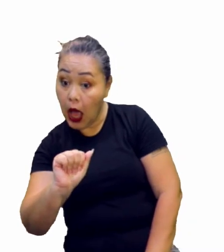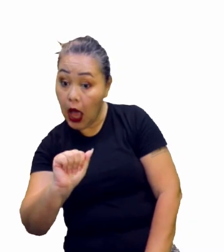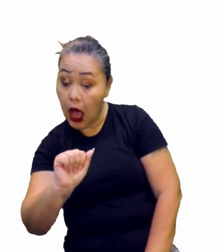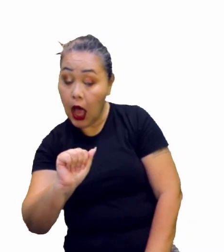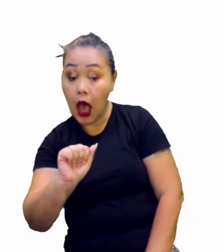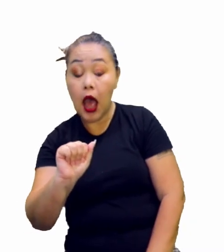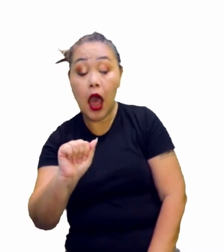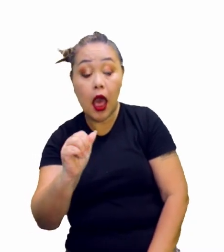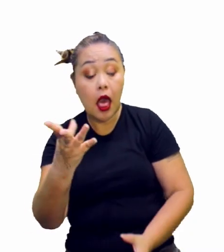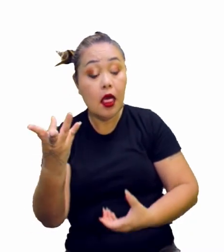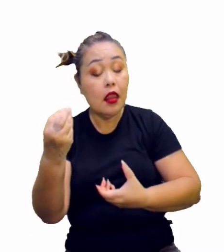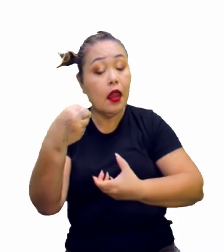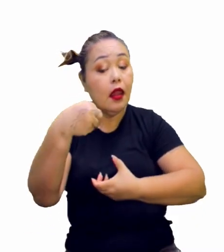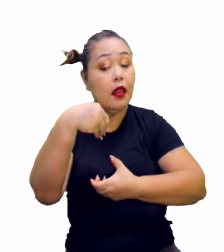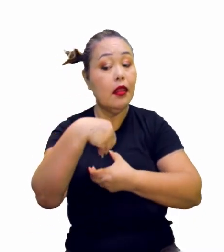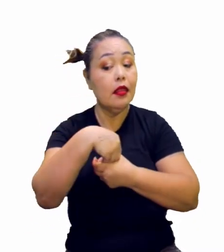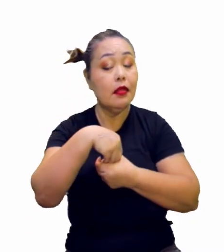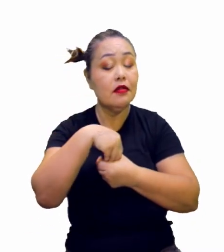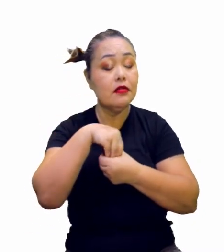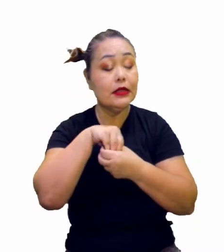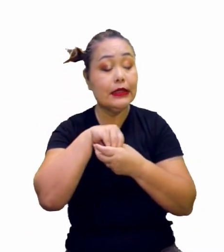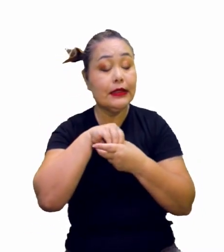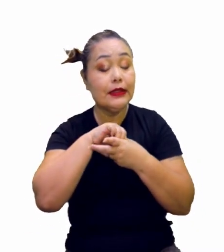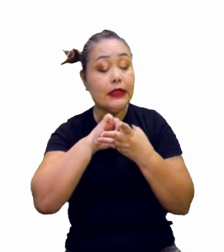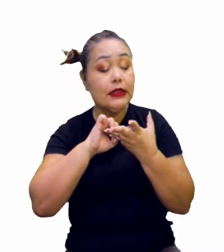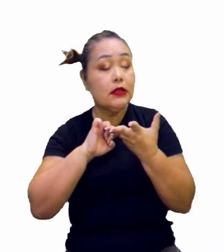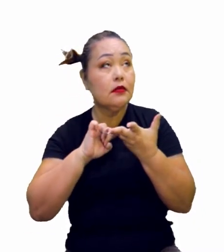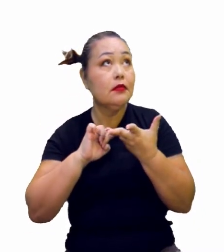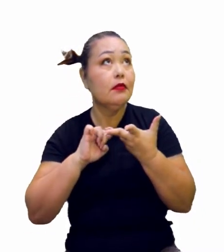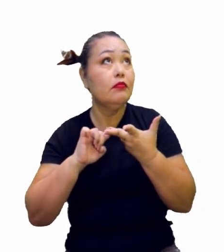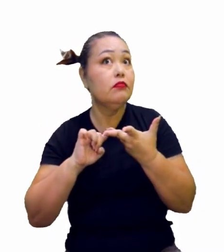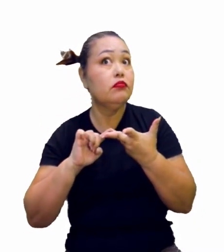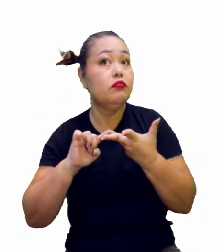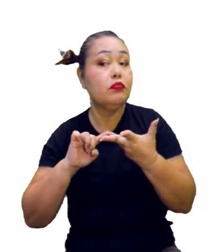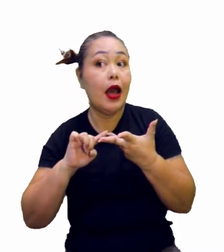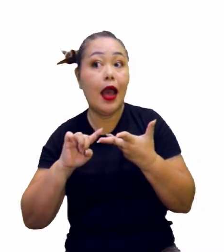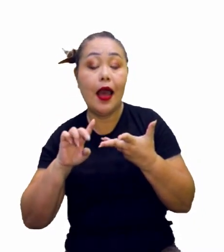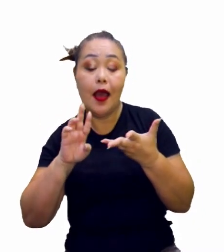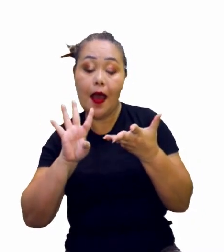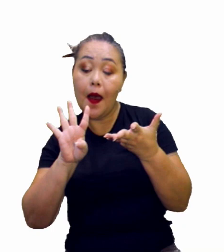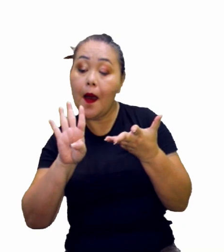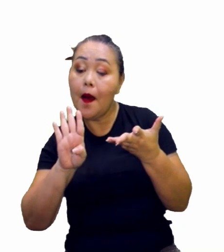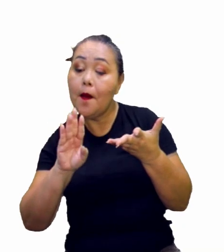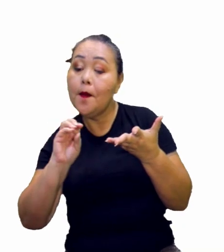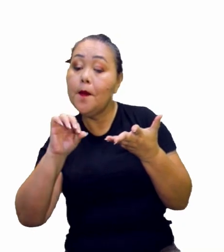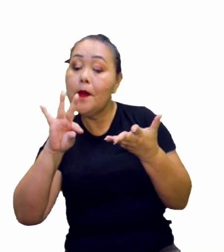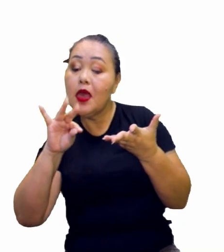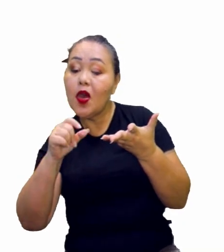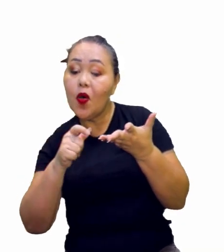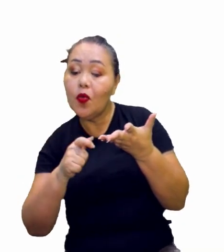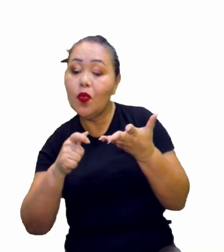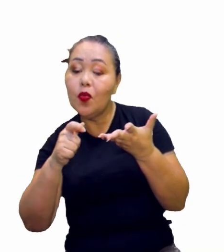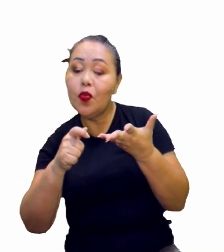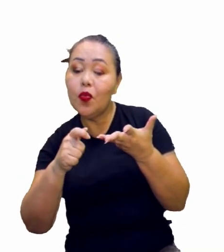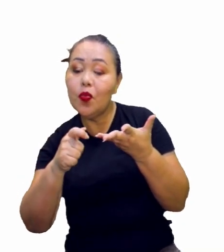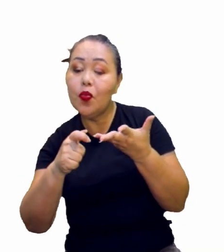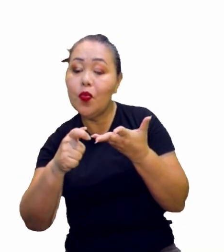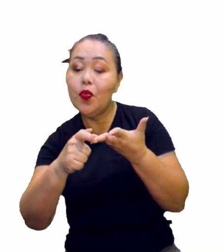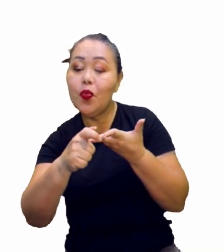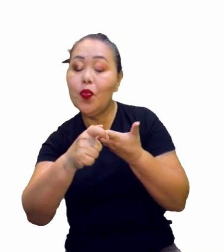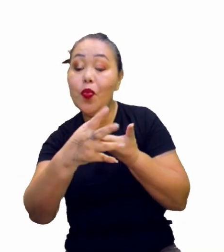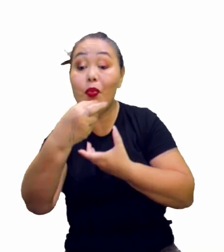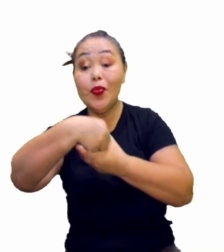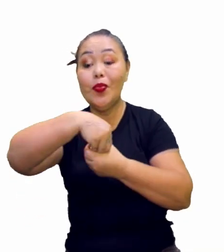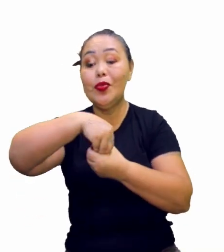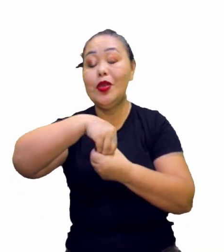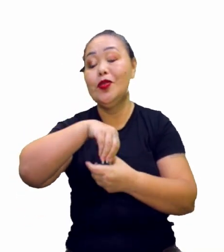dentro dele está embutido vários biotas, várias regiões.